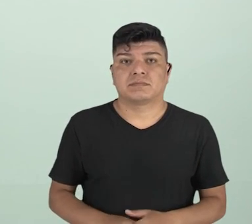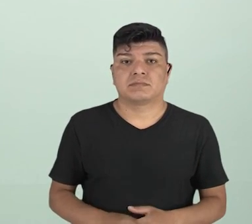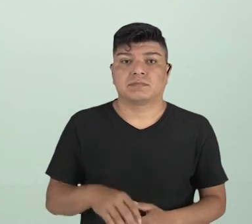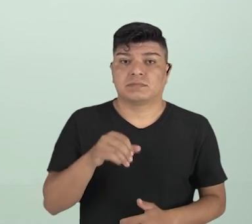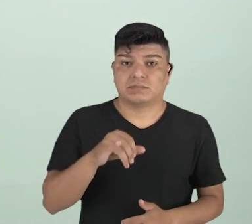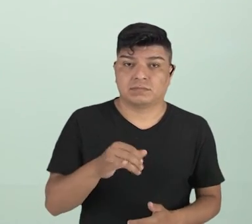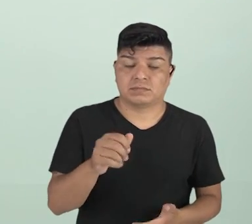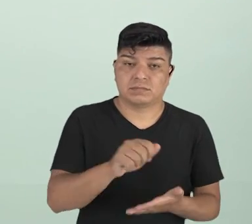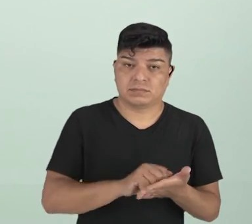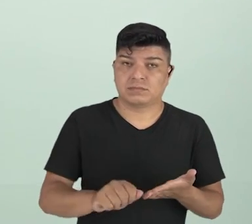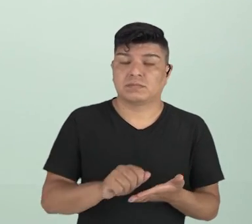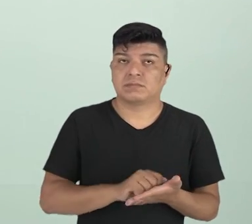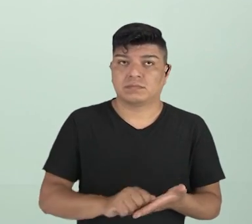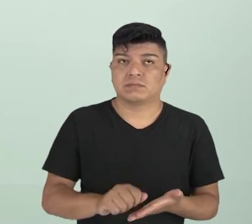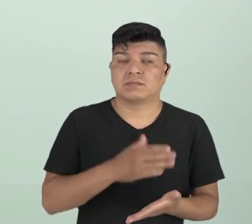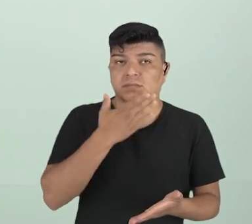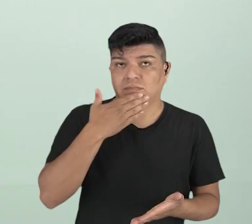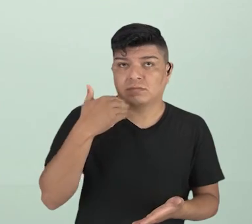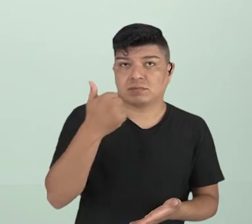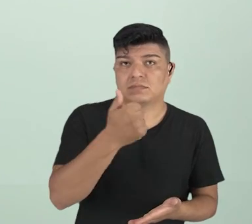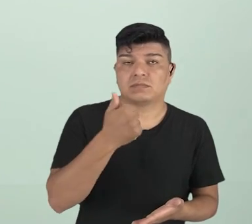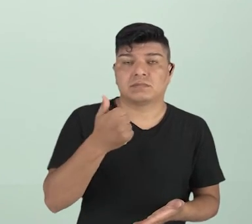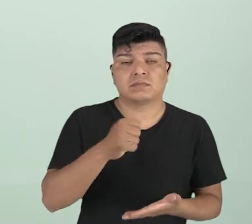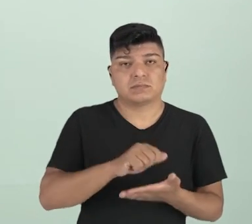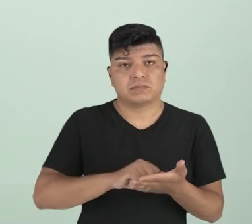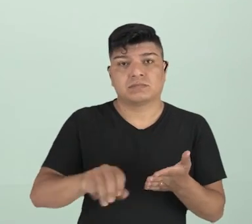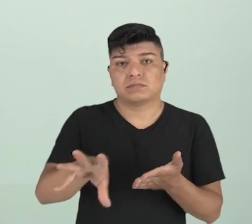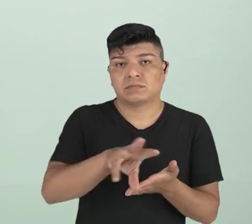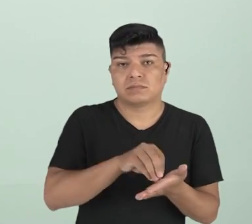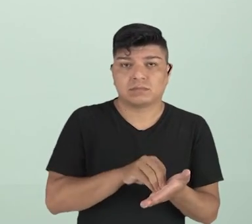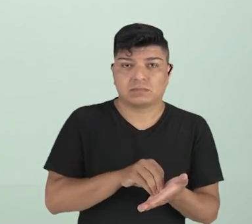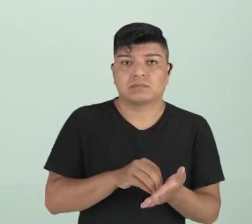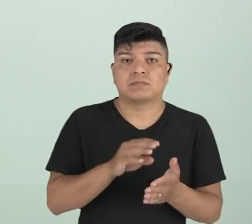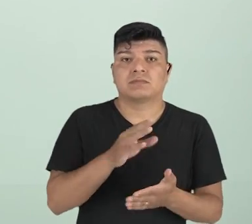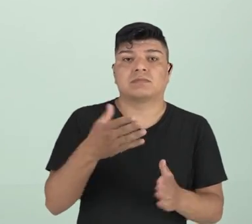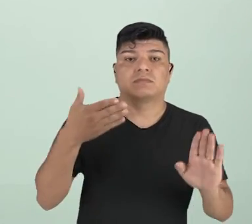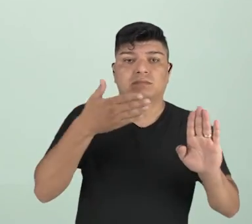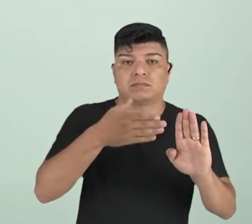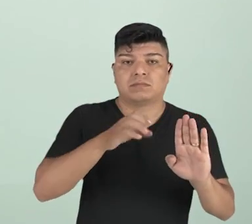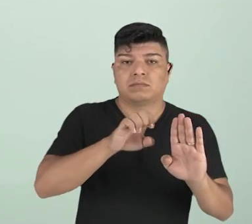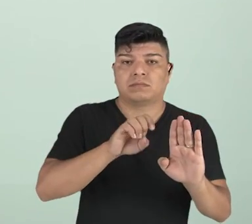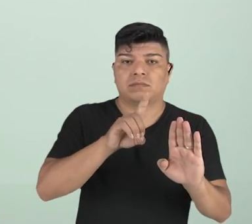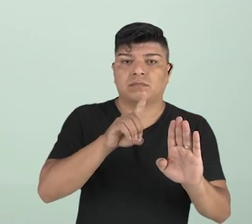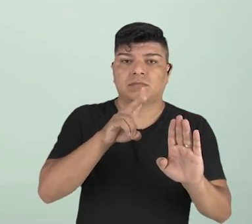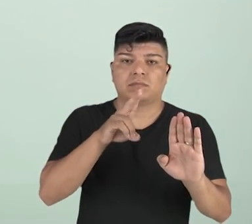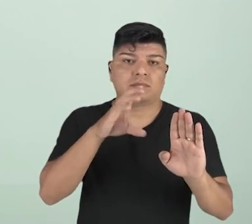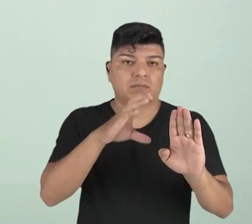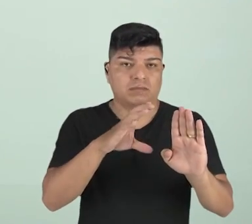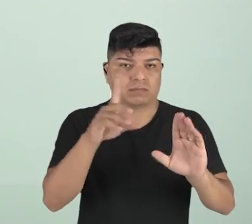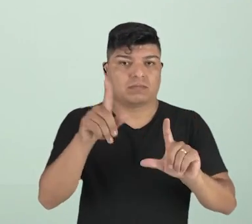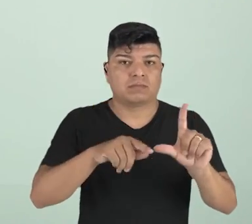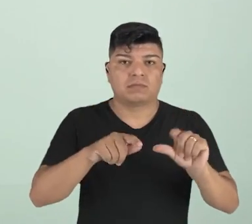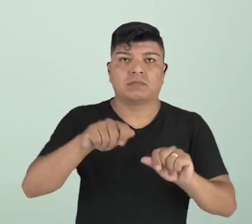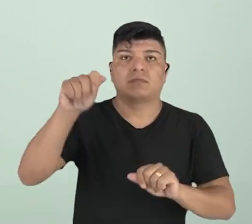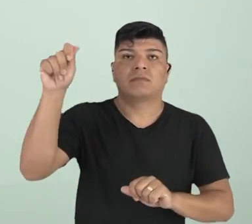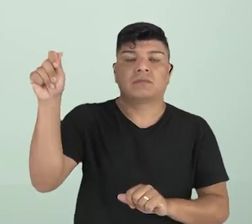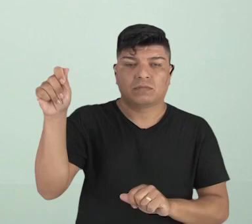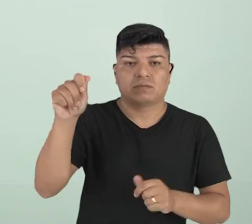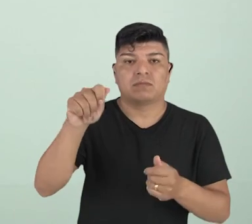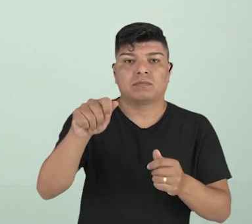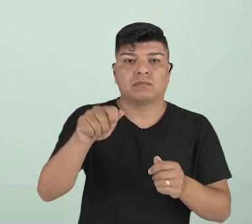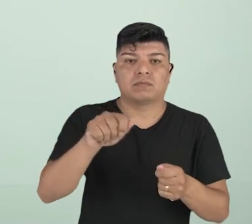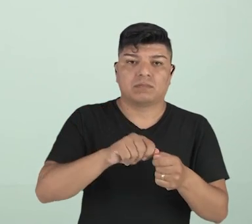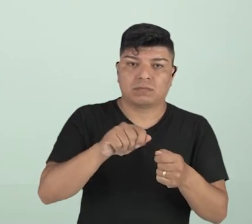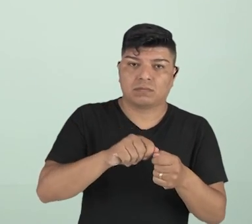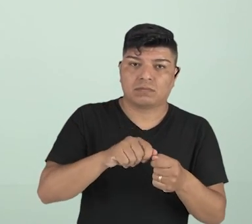quiserem escrever melhor, fazer anotações, acessem o nosso portal EduqueAcre. E aí vocês fazem anotações,